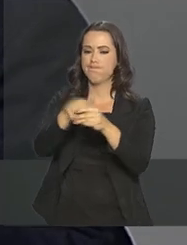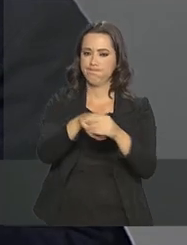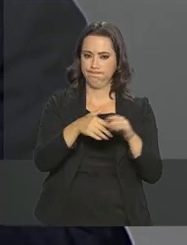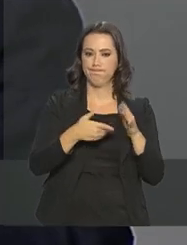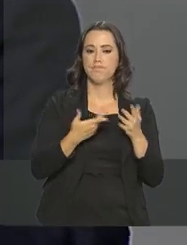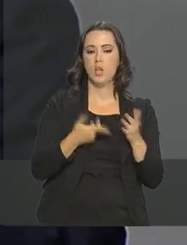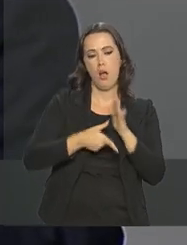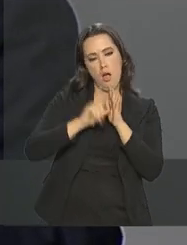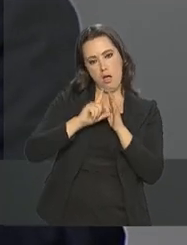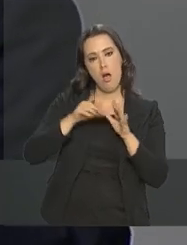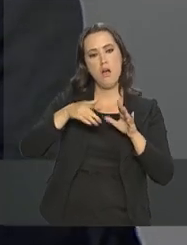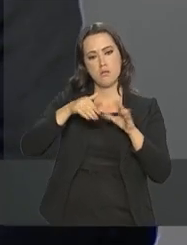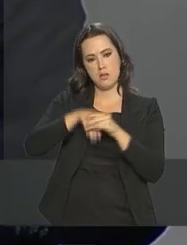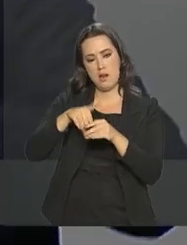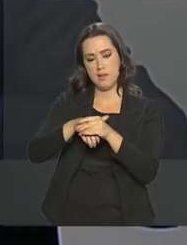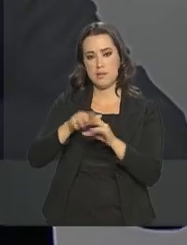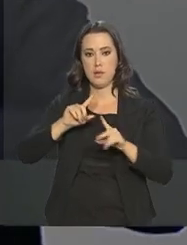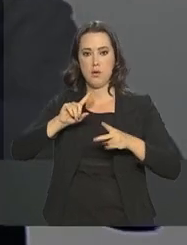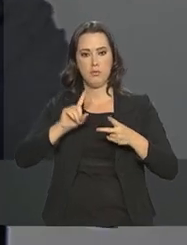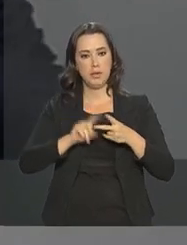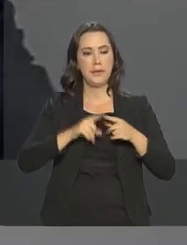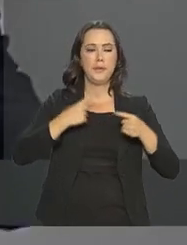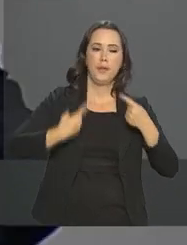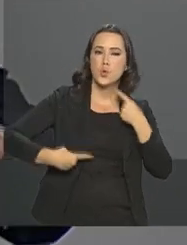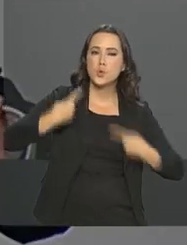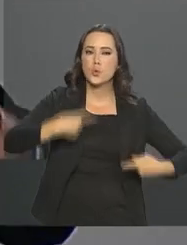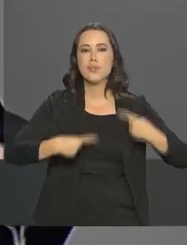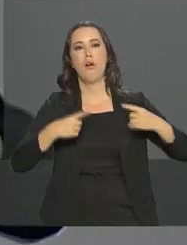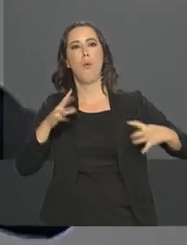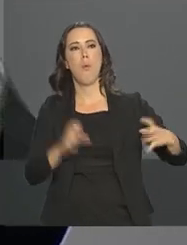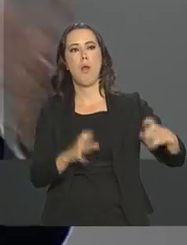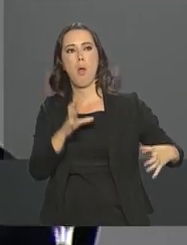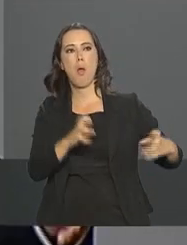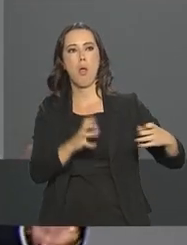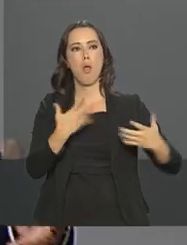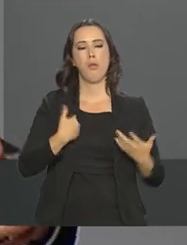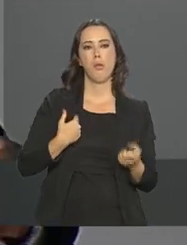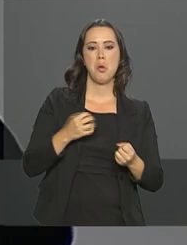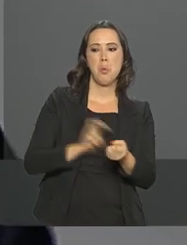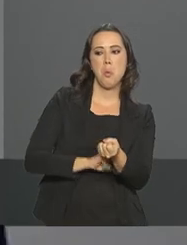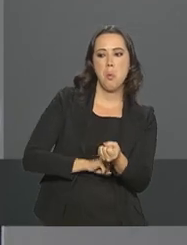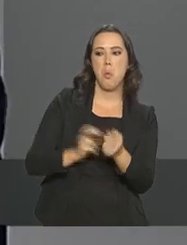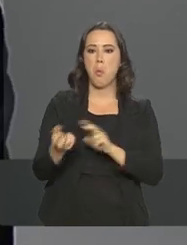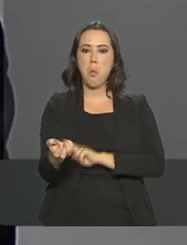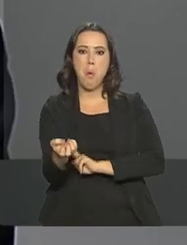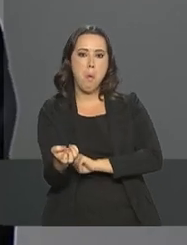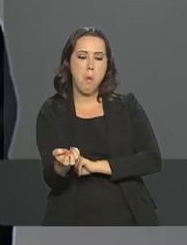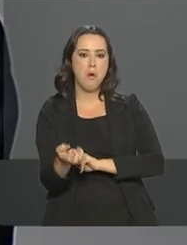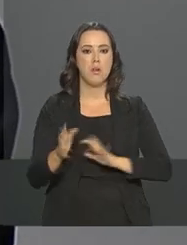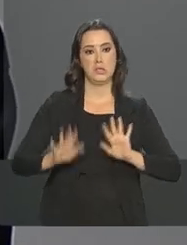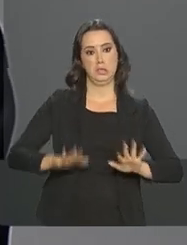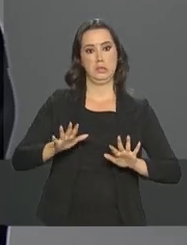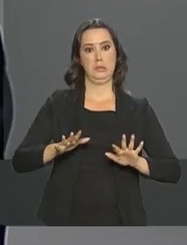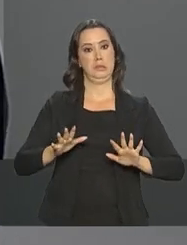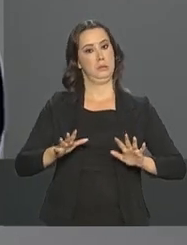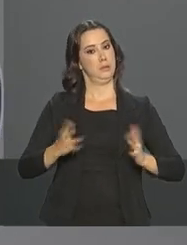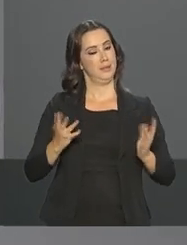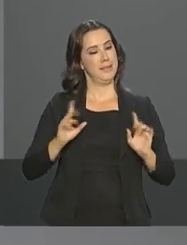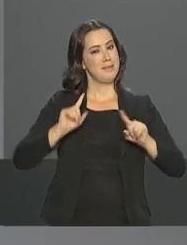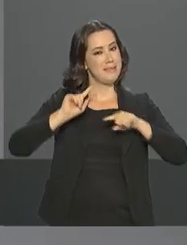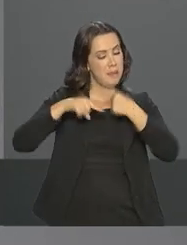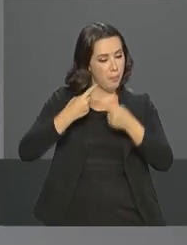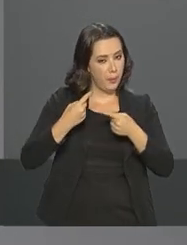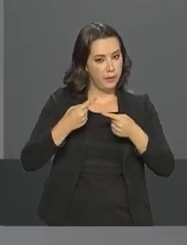as eleições aí você tem controversa contestações ânimos exaltados as exageros não é mas